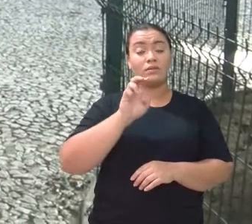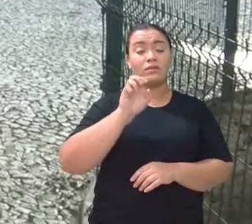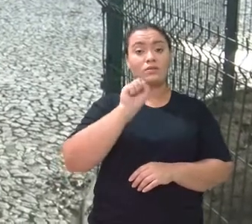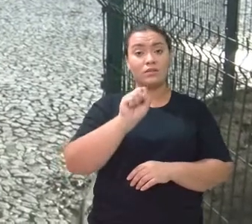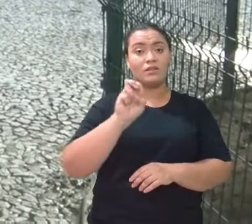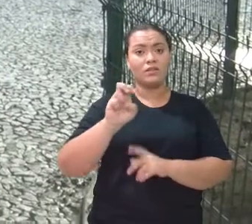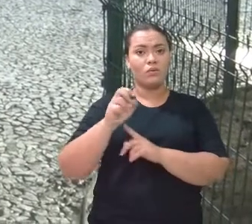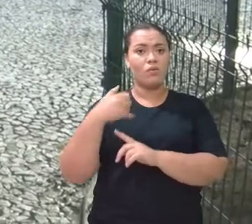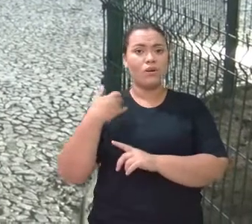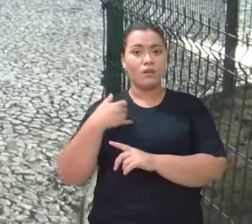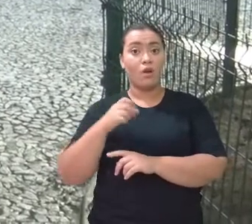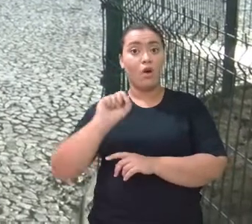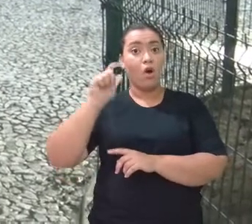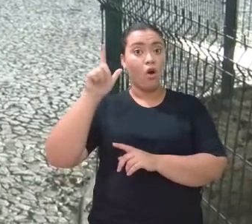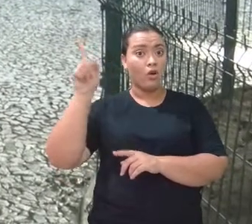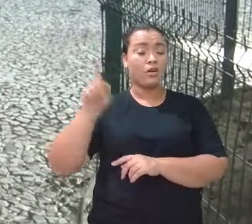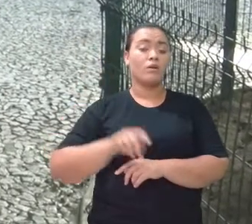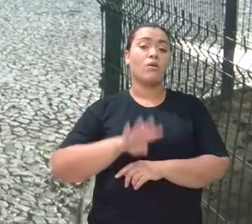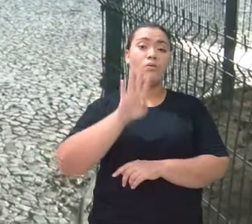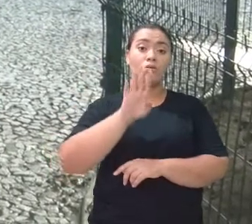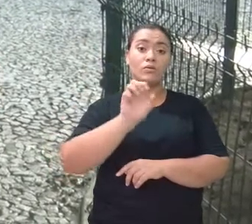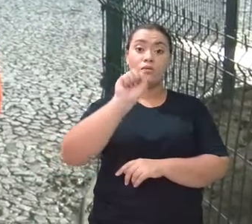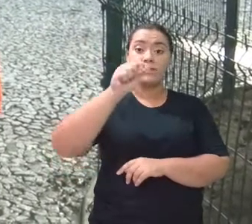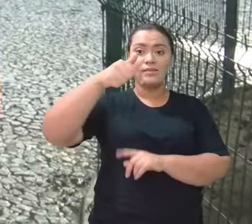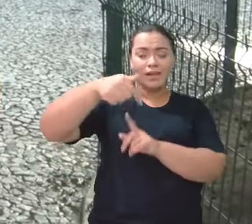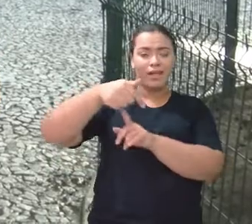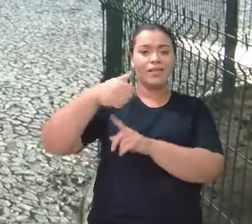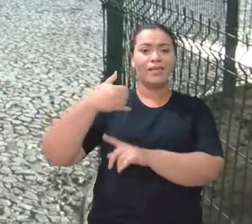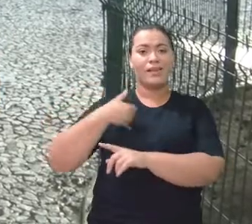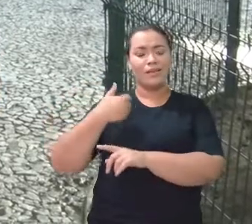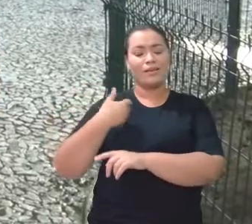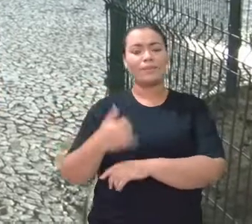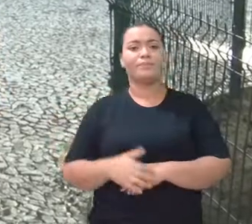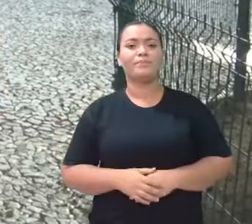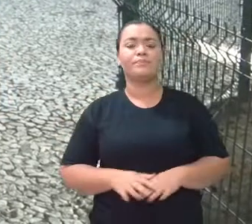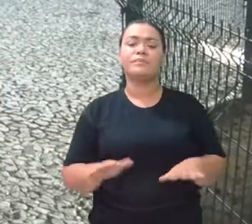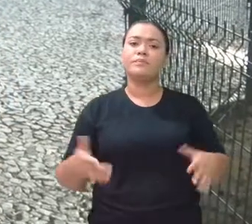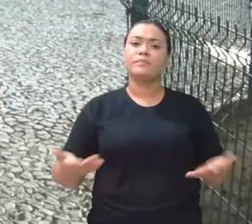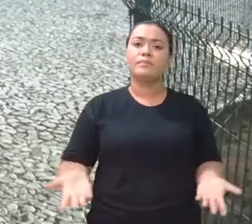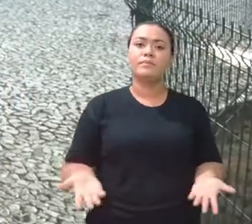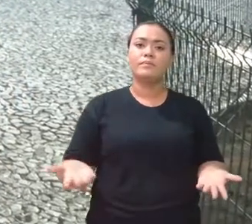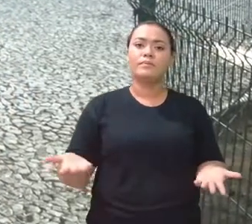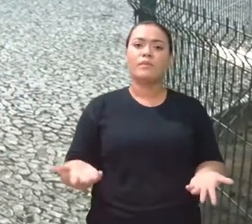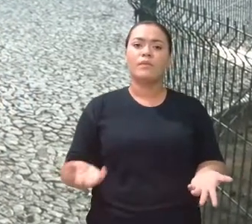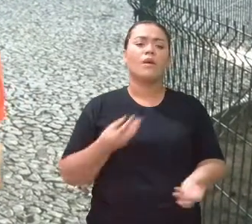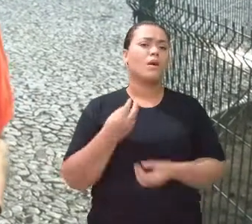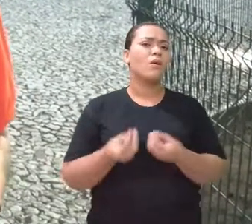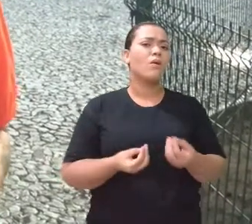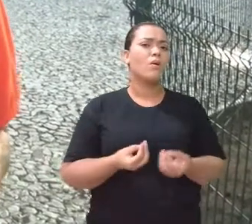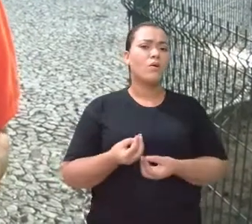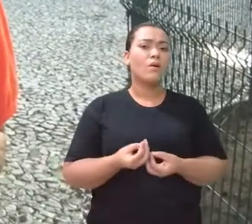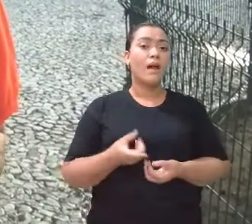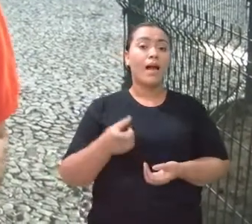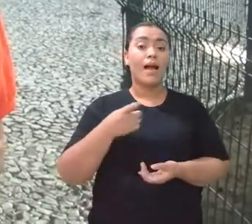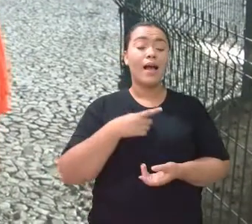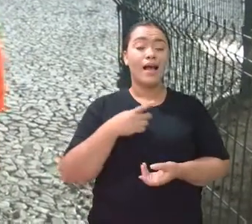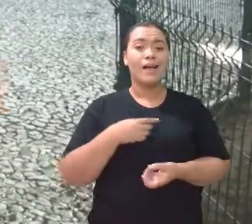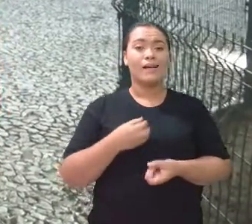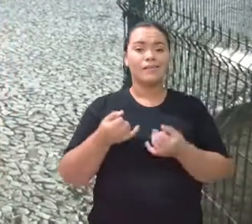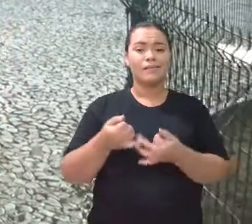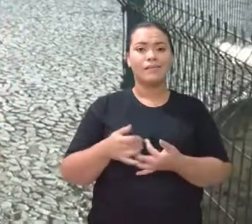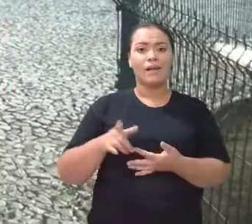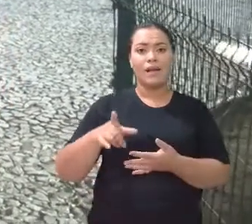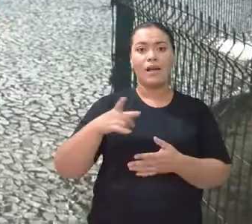e Olinda 487 anos, certo? Bom, por começar, esse incremento da